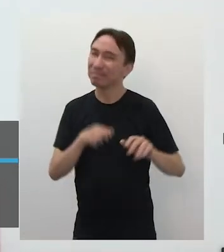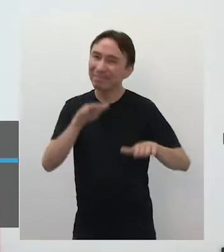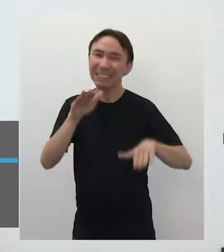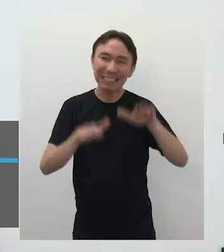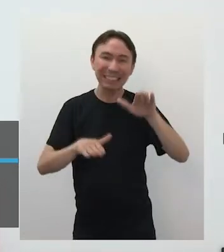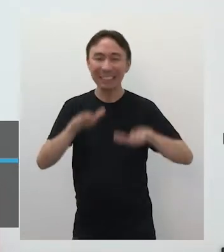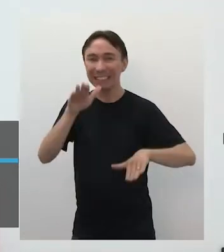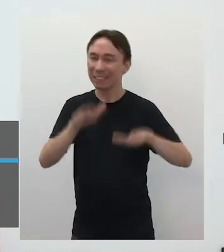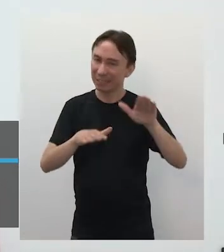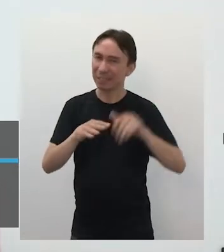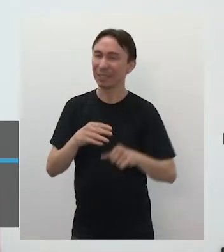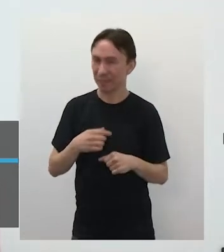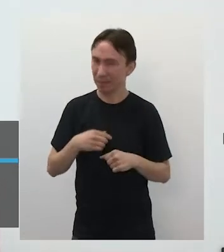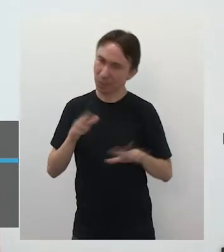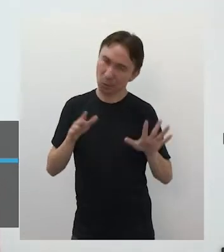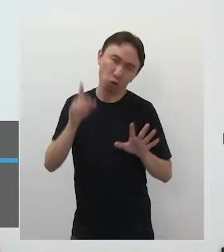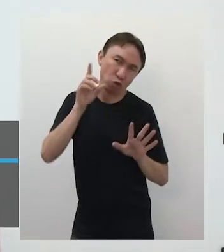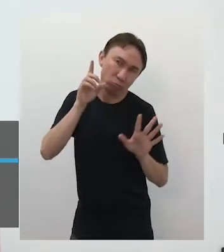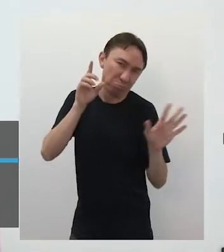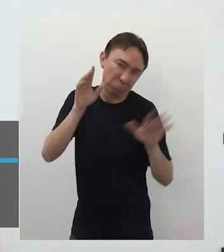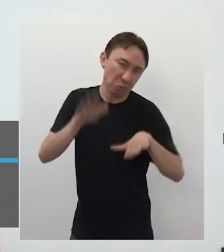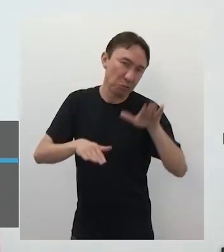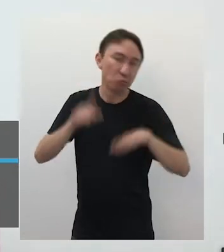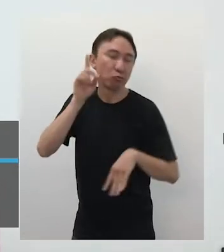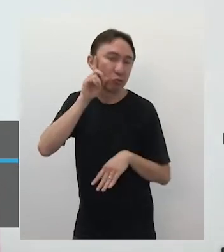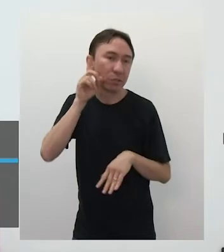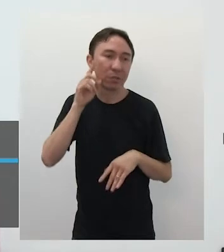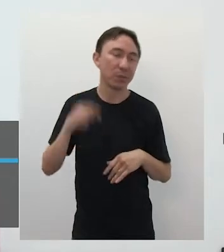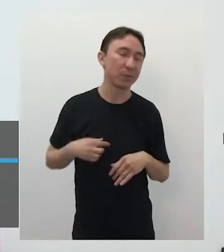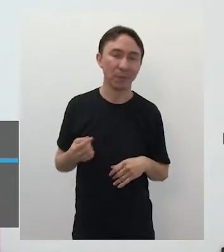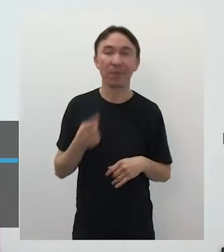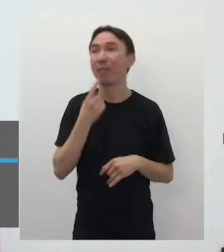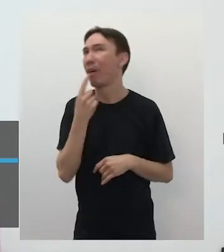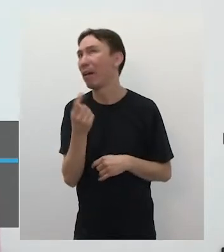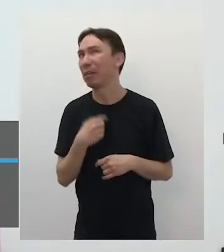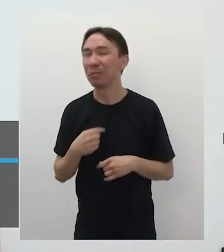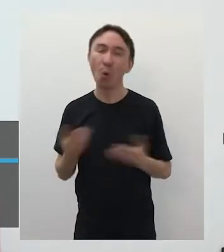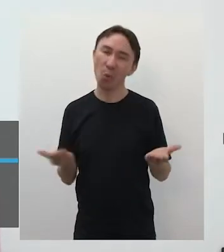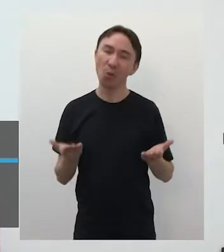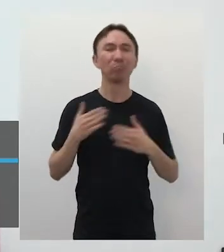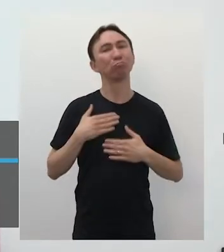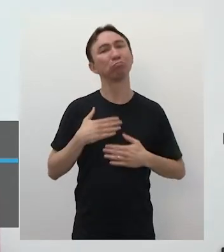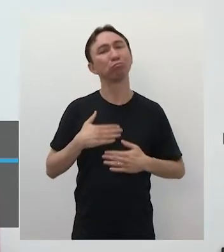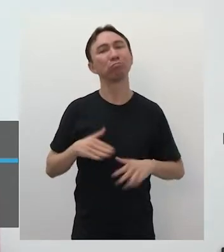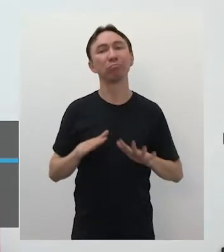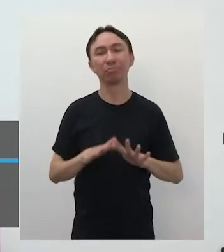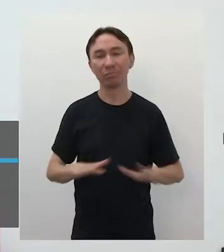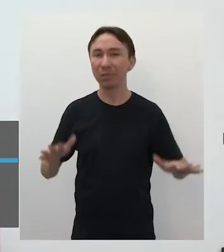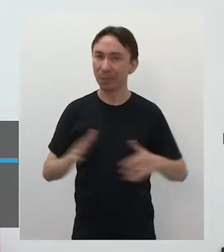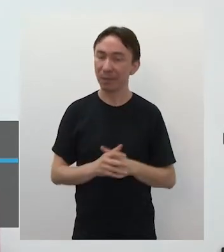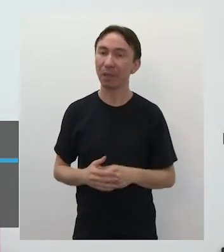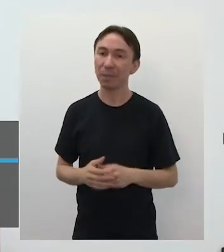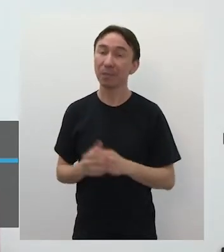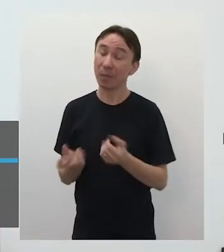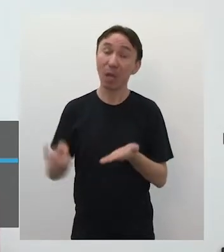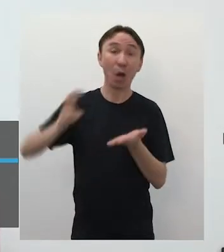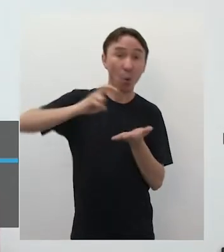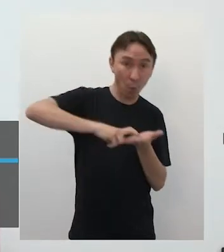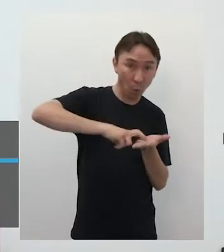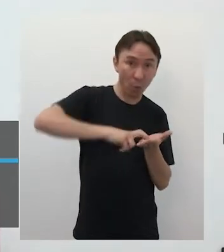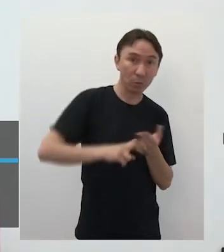e, inclusive, as meninas contratadas que fazem de tudo para deixar as questões,